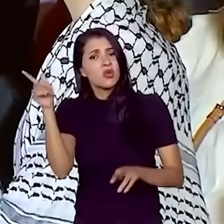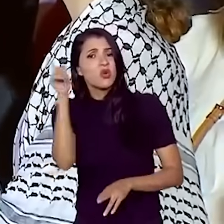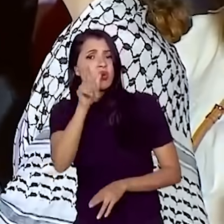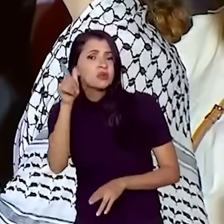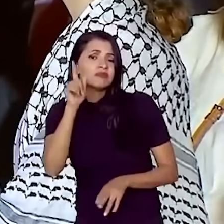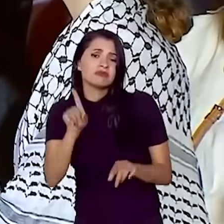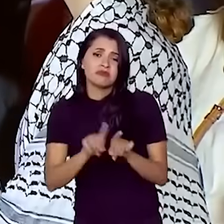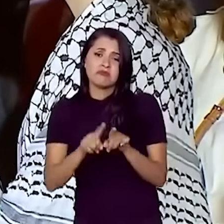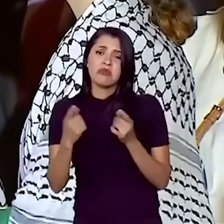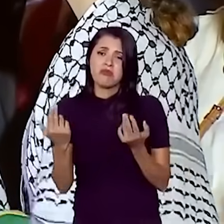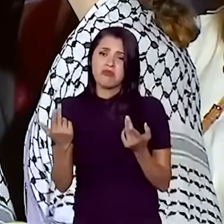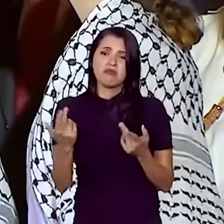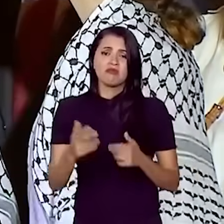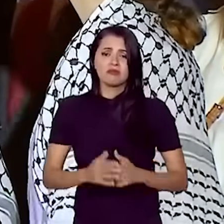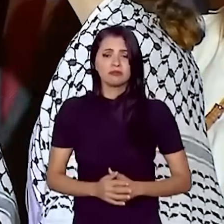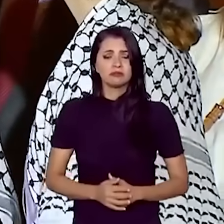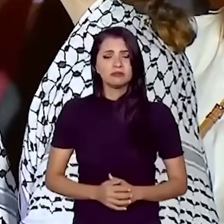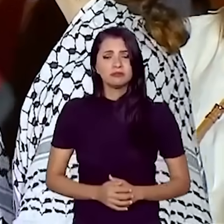conseguir também.